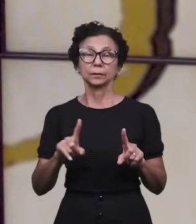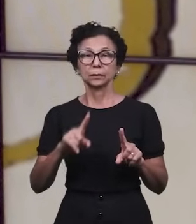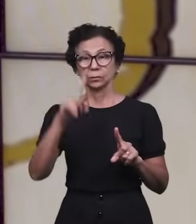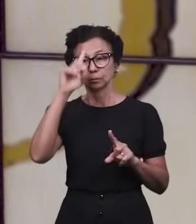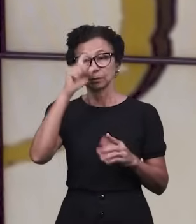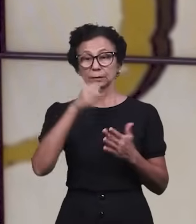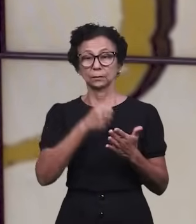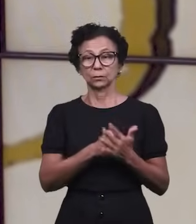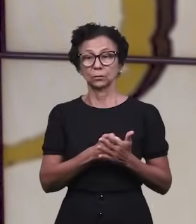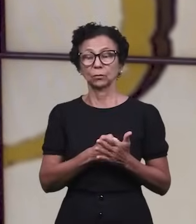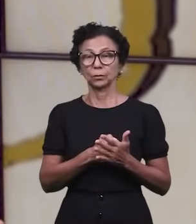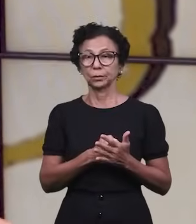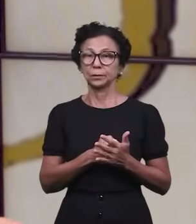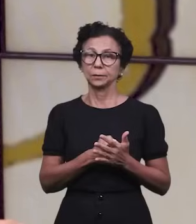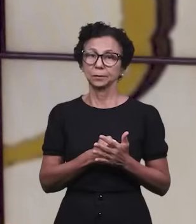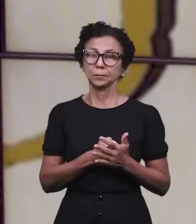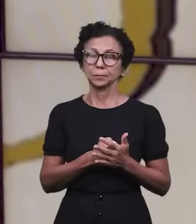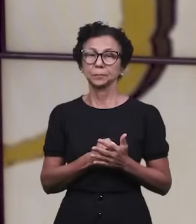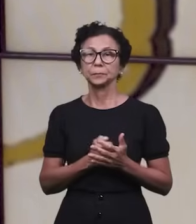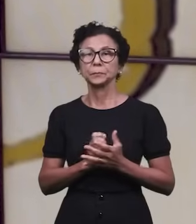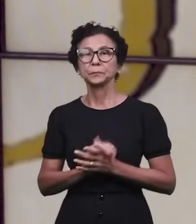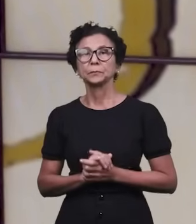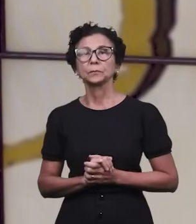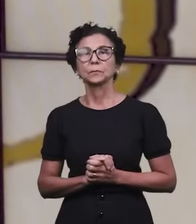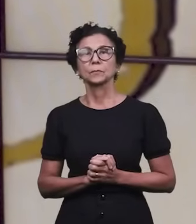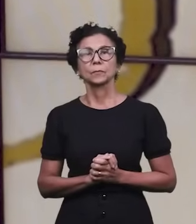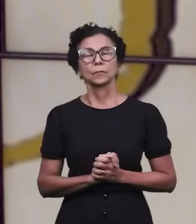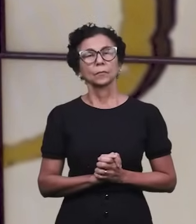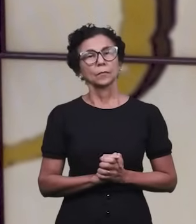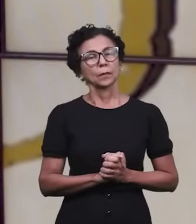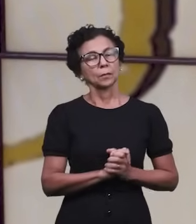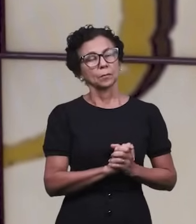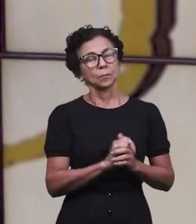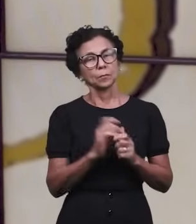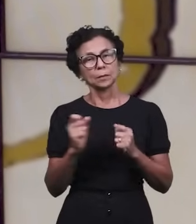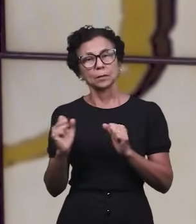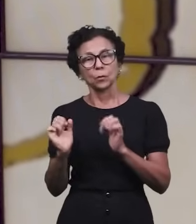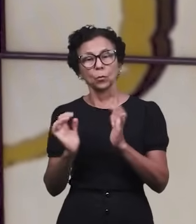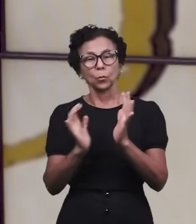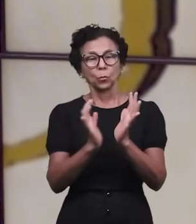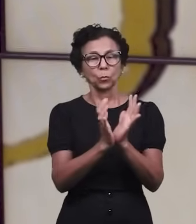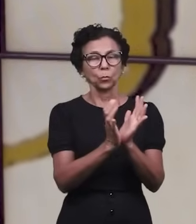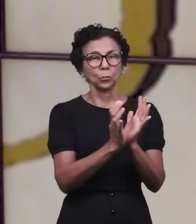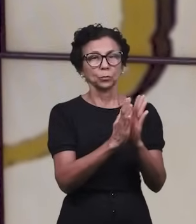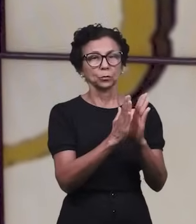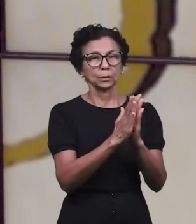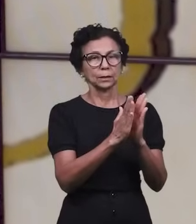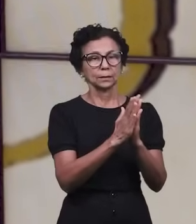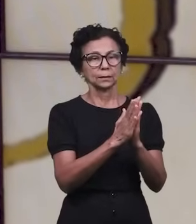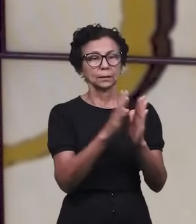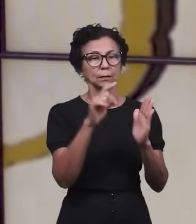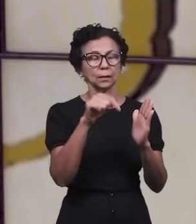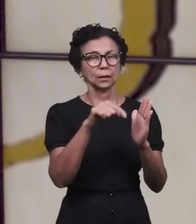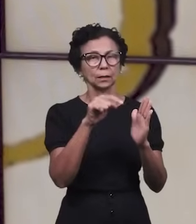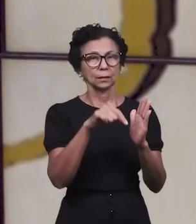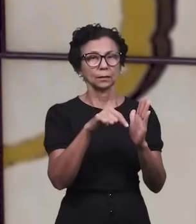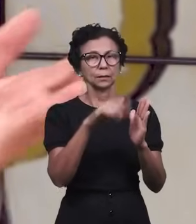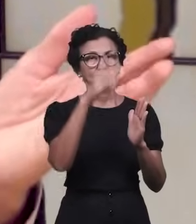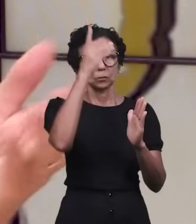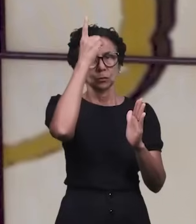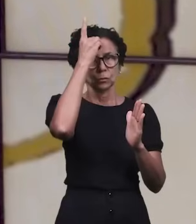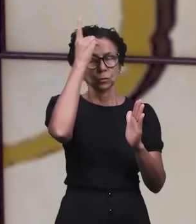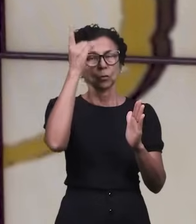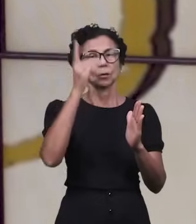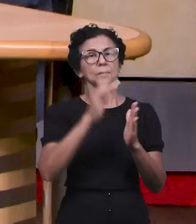no rebanho, no ministério, eles precisam ser encaminhados para esse grupo de intercessão, que é o filtro, exato, onde o dom vai